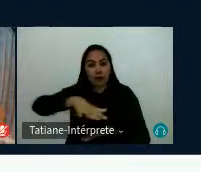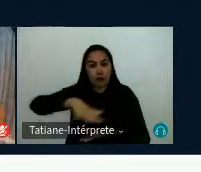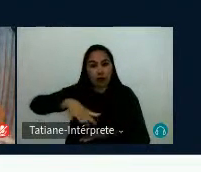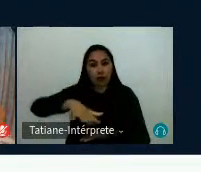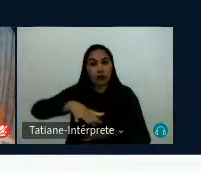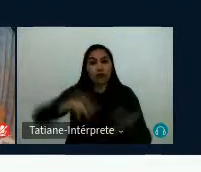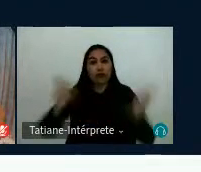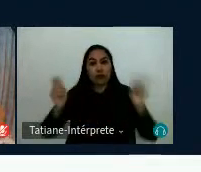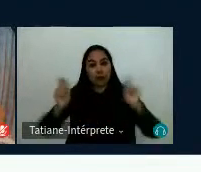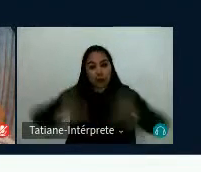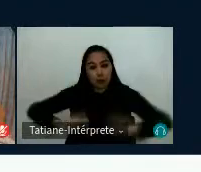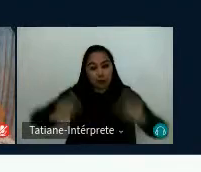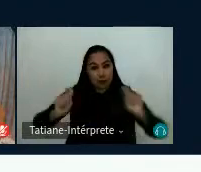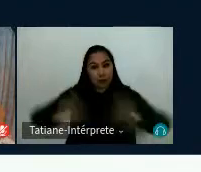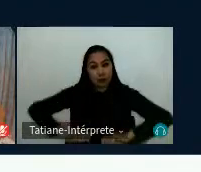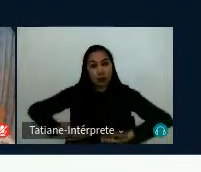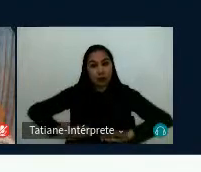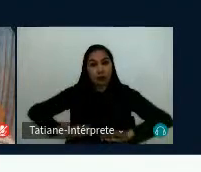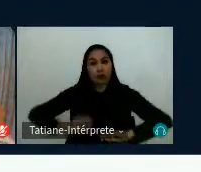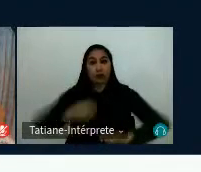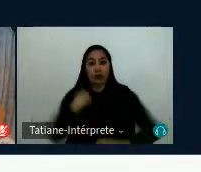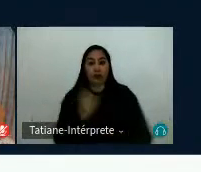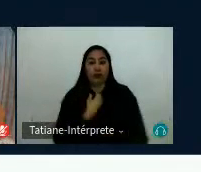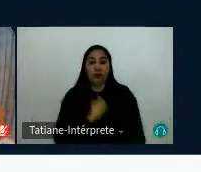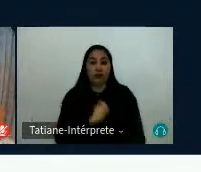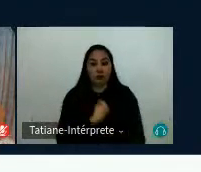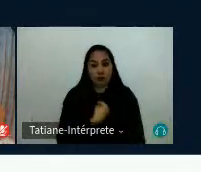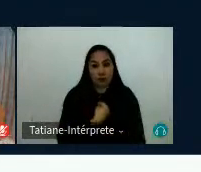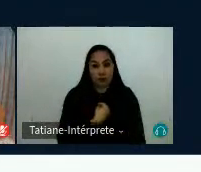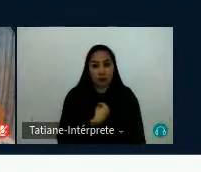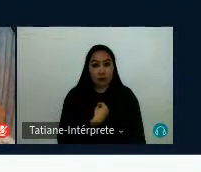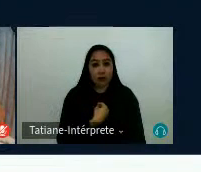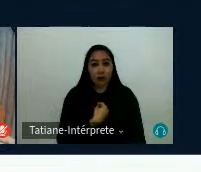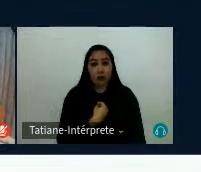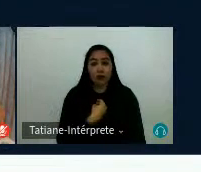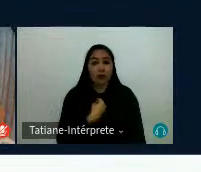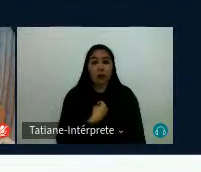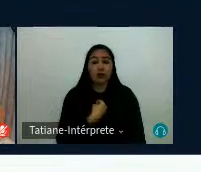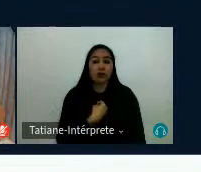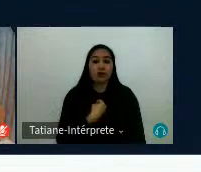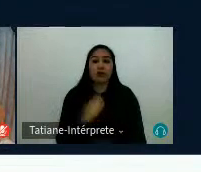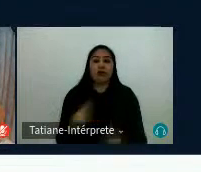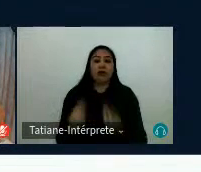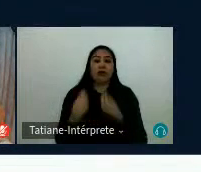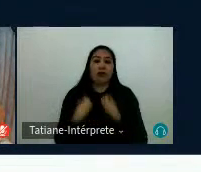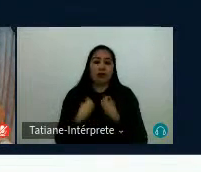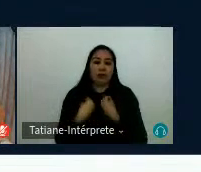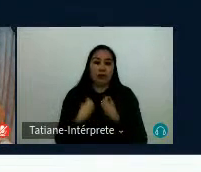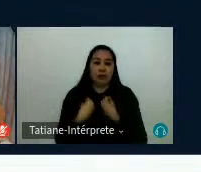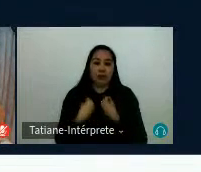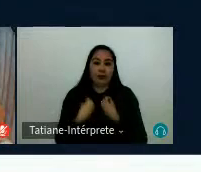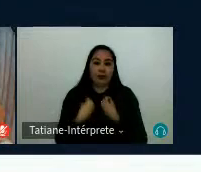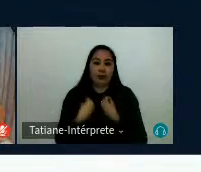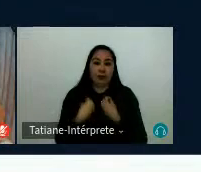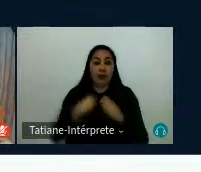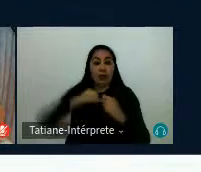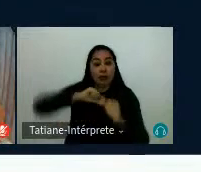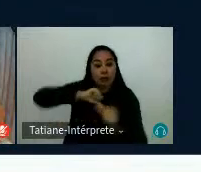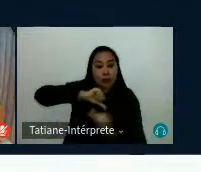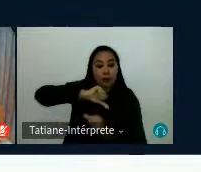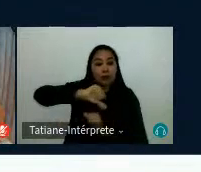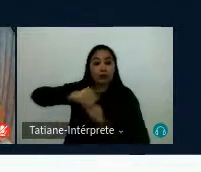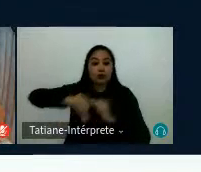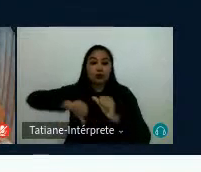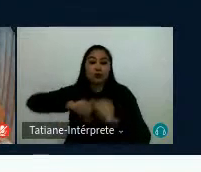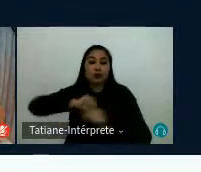de possibilidade que vivemos, elas não estão dadas. Elas são modeladas e negociadas no interior